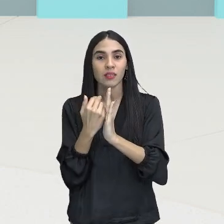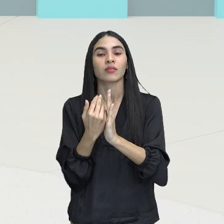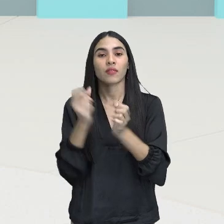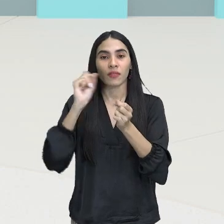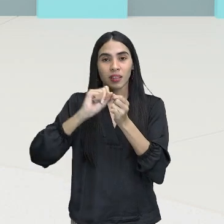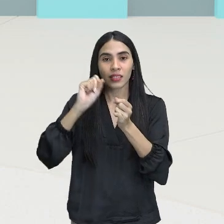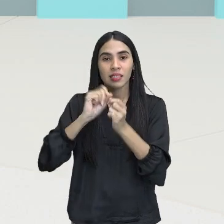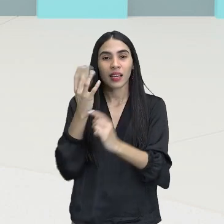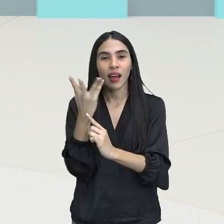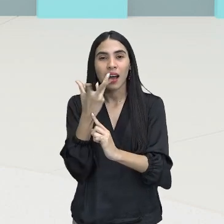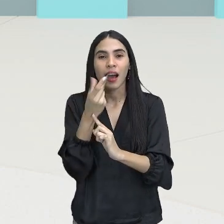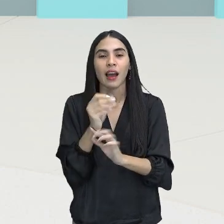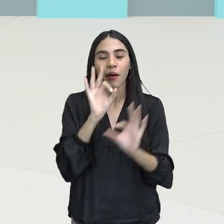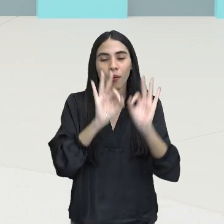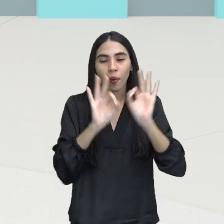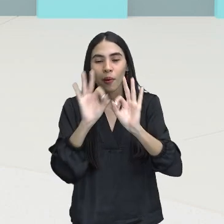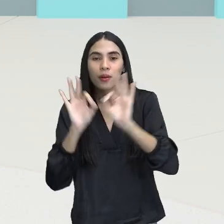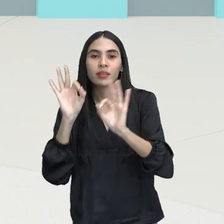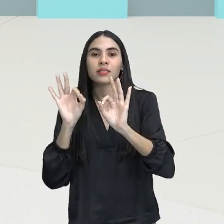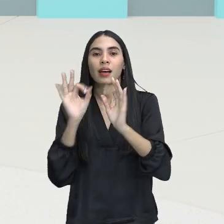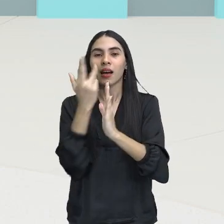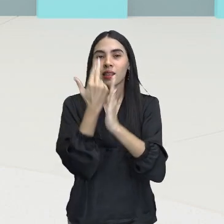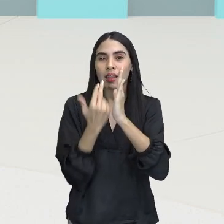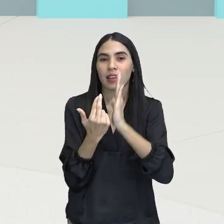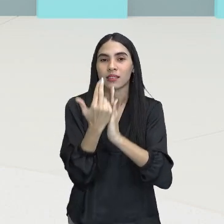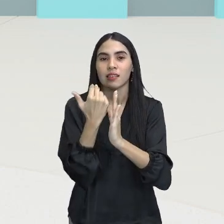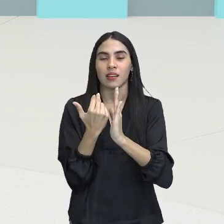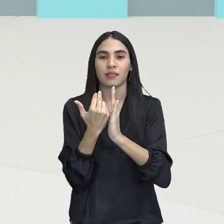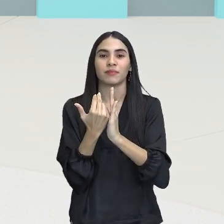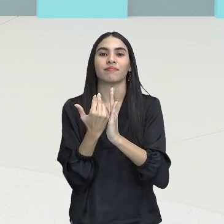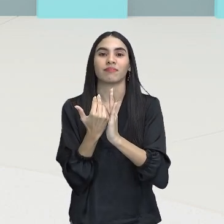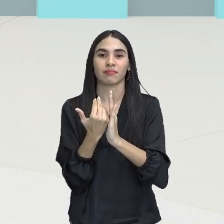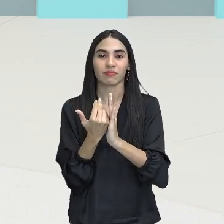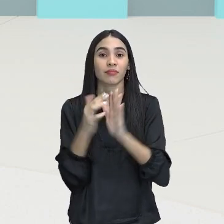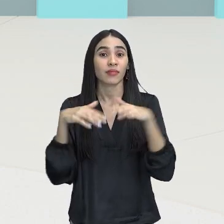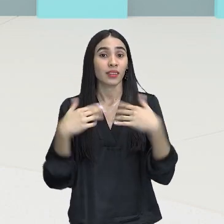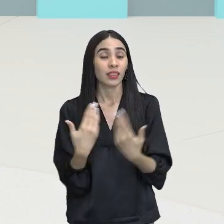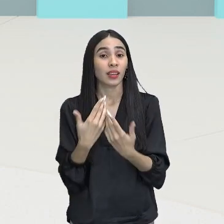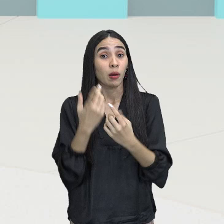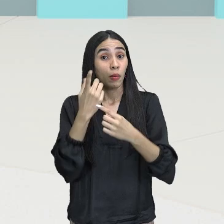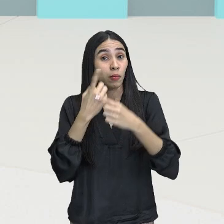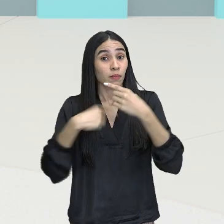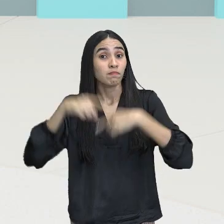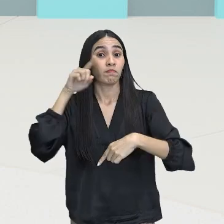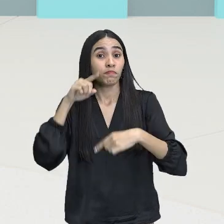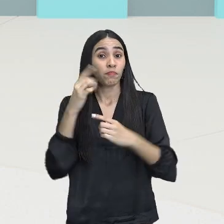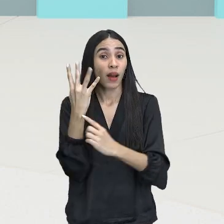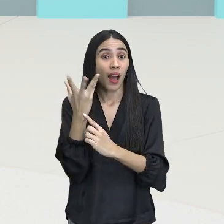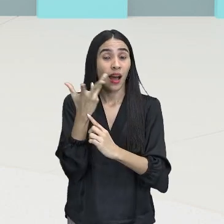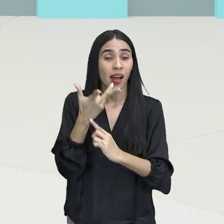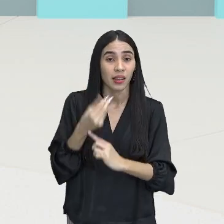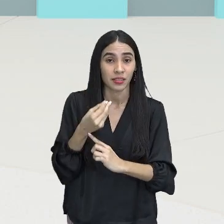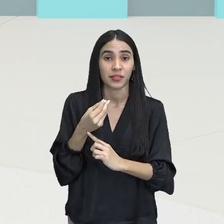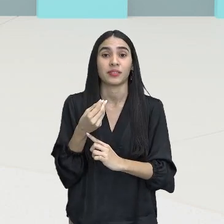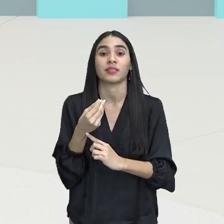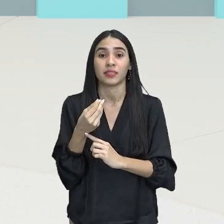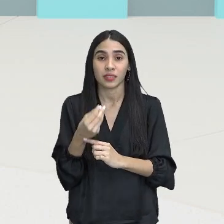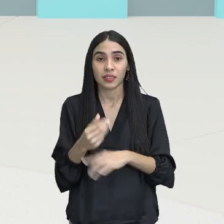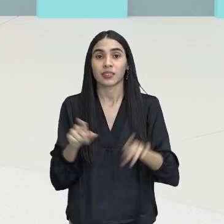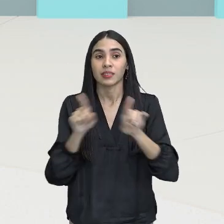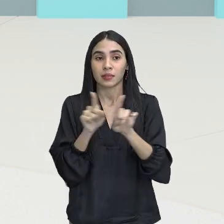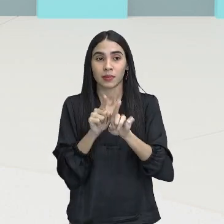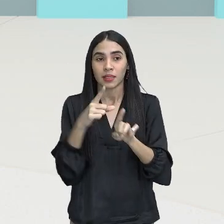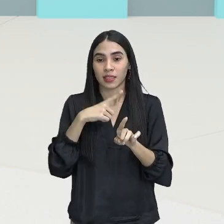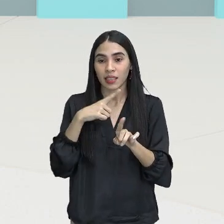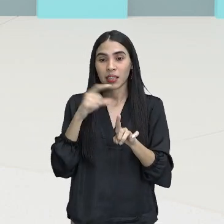fazer arte, para elaborar obras, Então, as atualizações artísticas, também